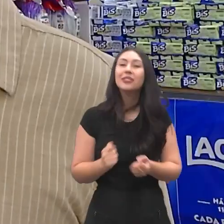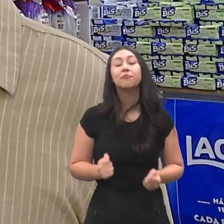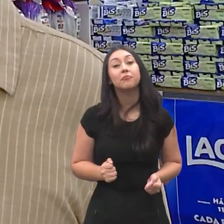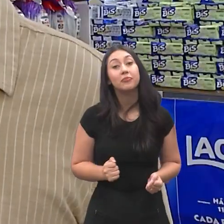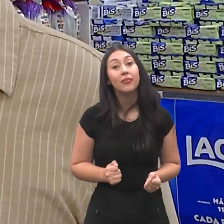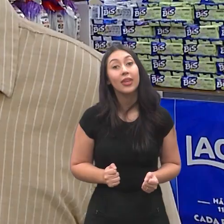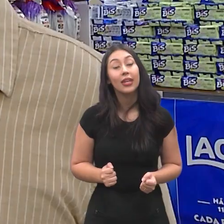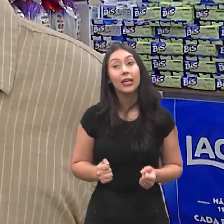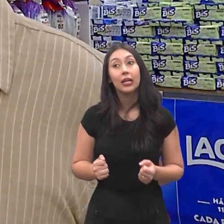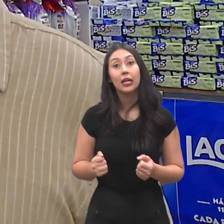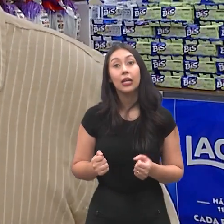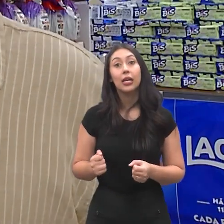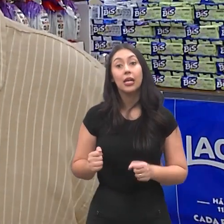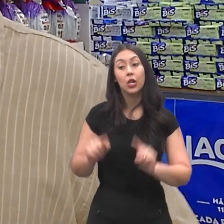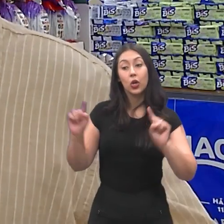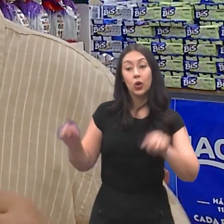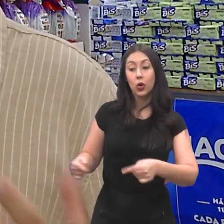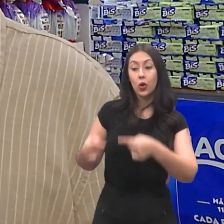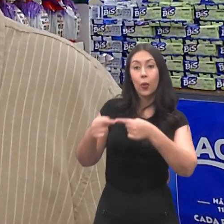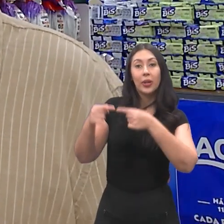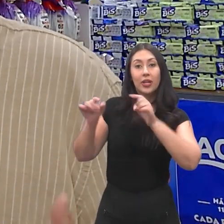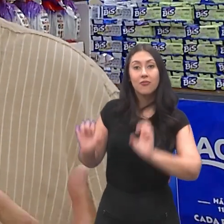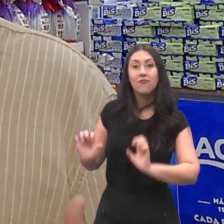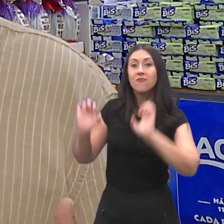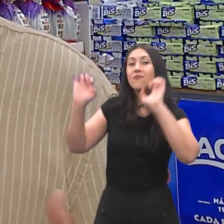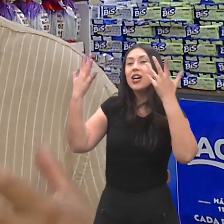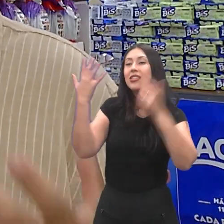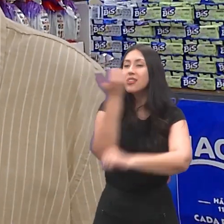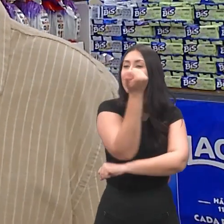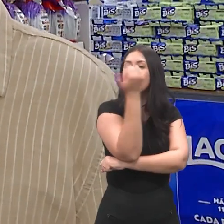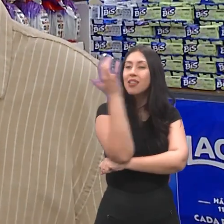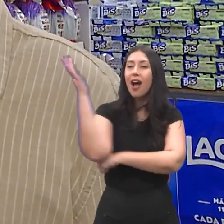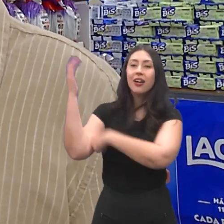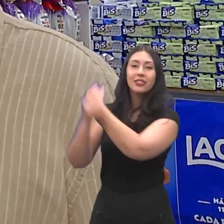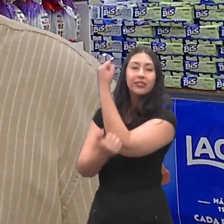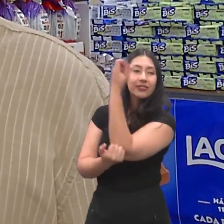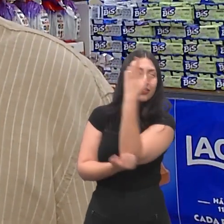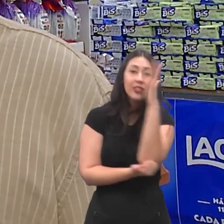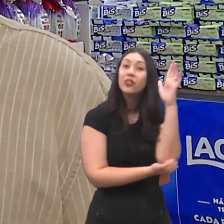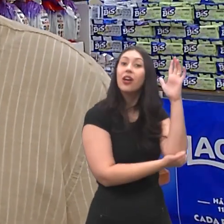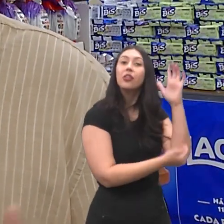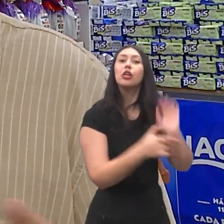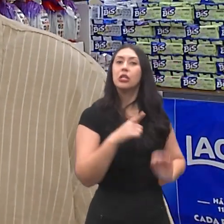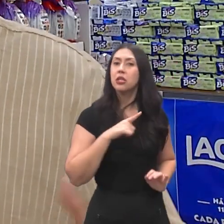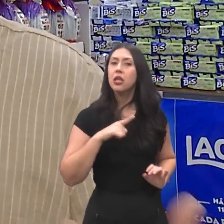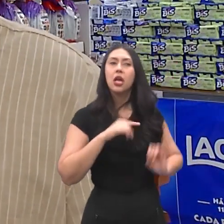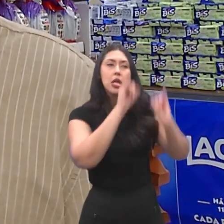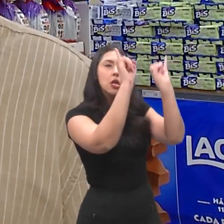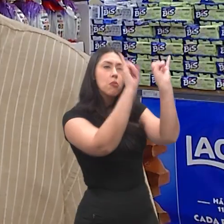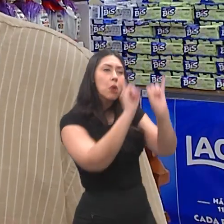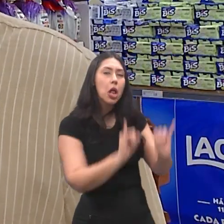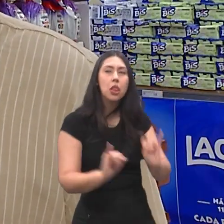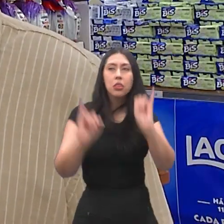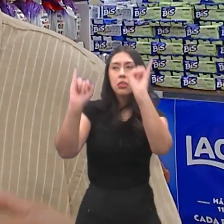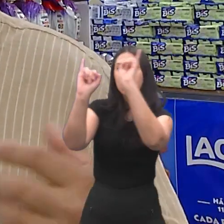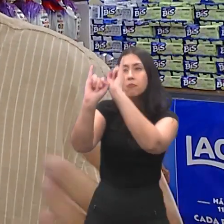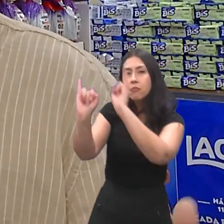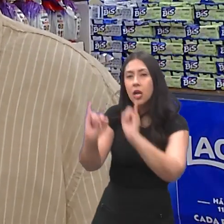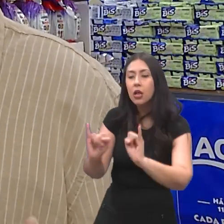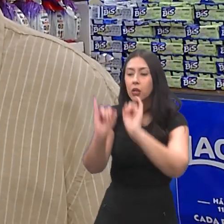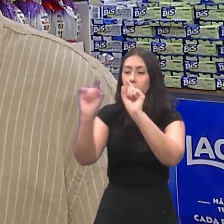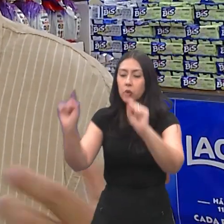Eram questões ligadas a festividades em relação à natureza. Então você tem até deuses e deusas